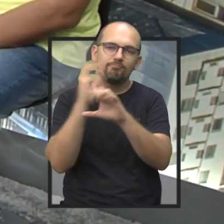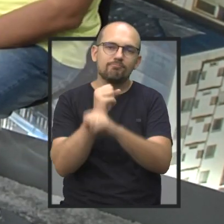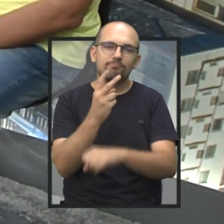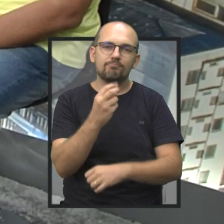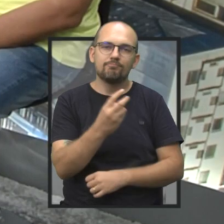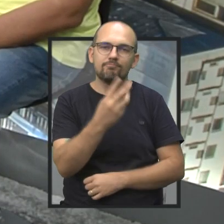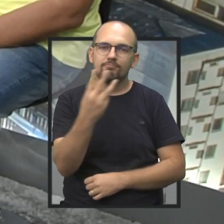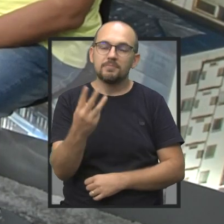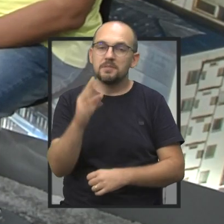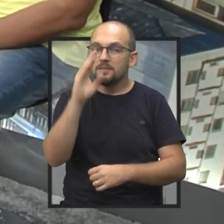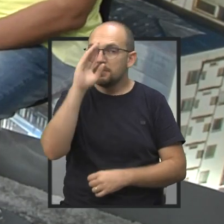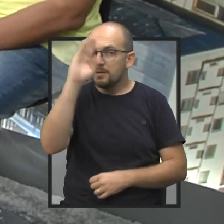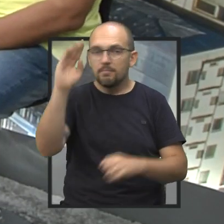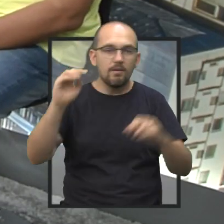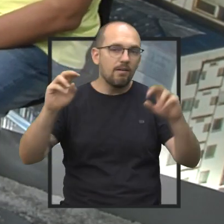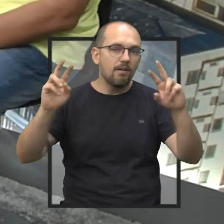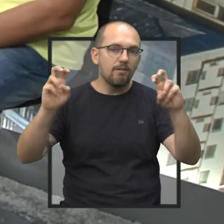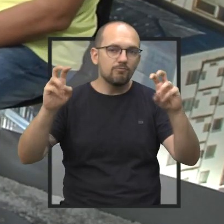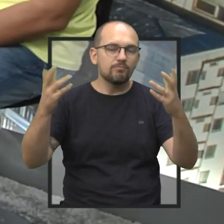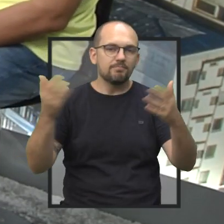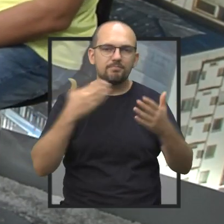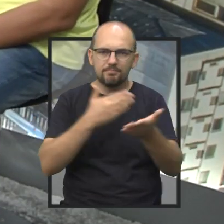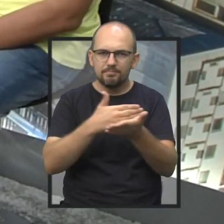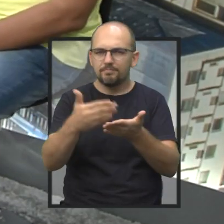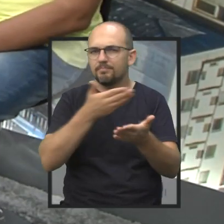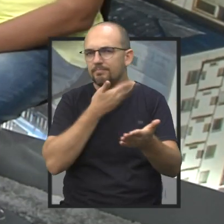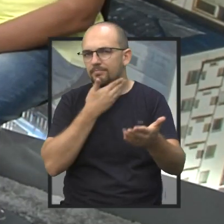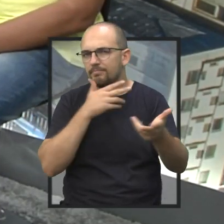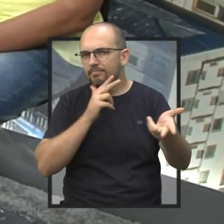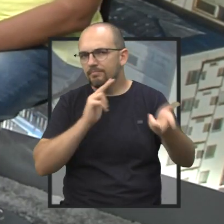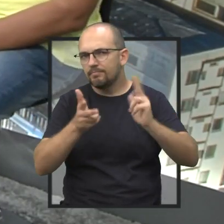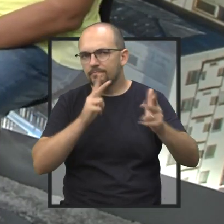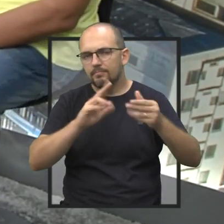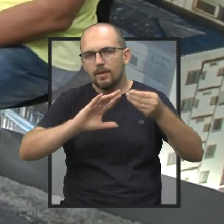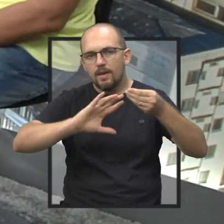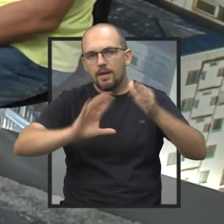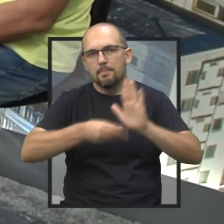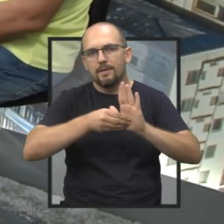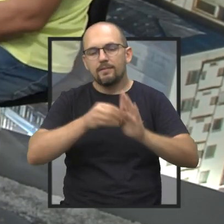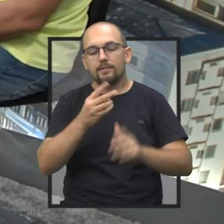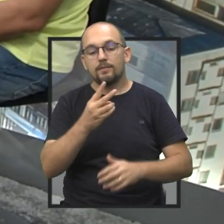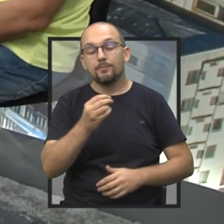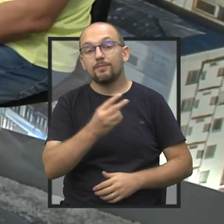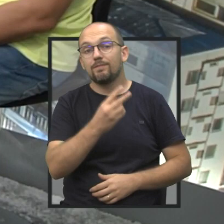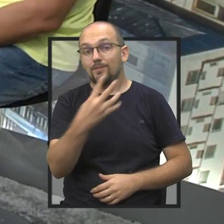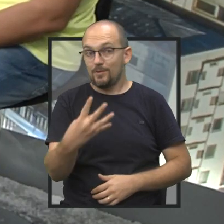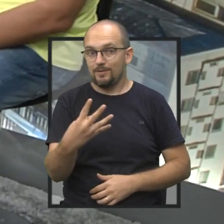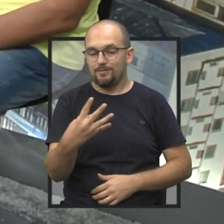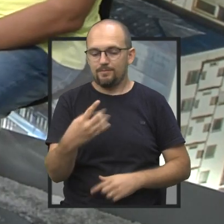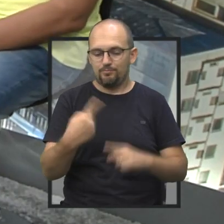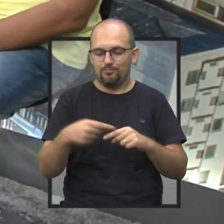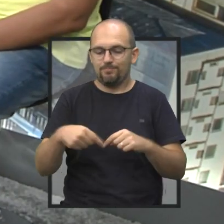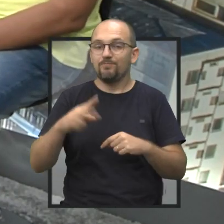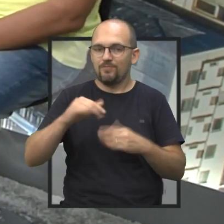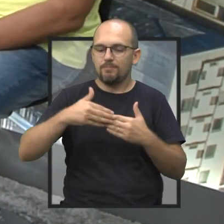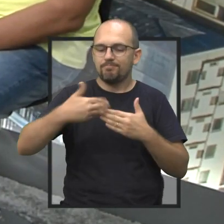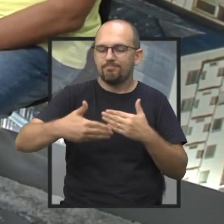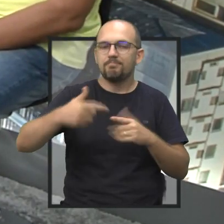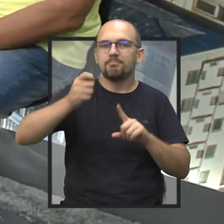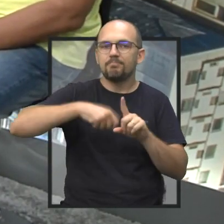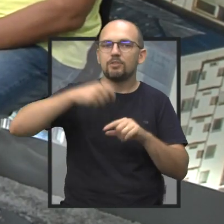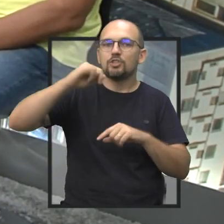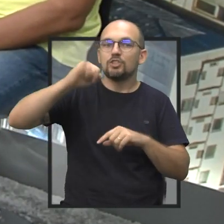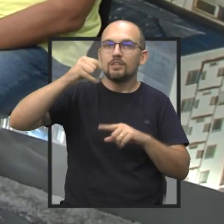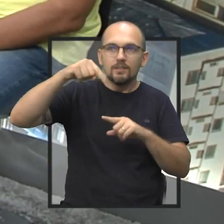principais assuntos. Sim. E vamos começar o nosso bate-papo falando sobre as emendas também de 2024, até porque esse programa vai ser reprisado em